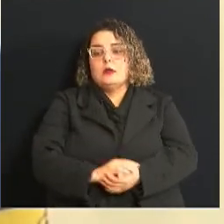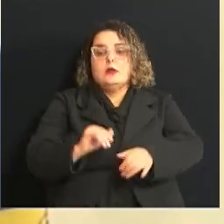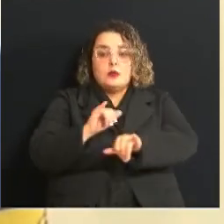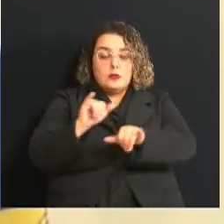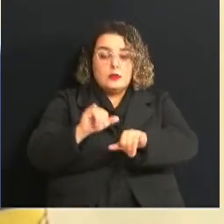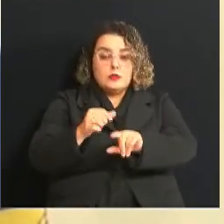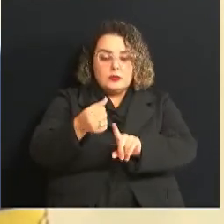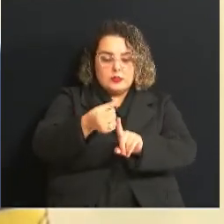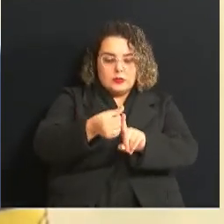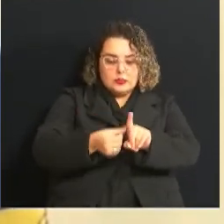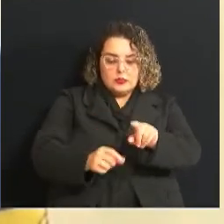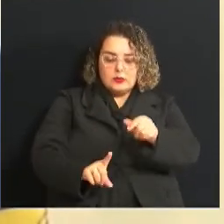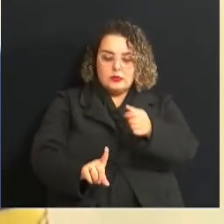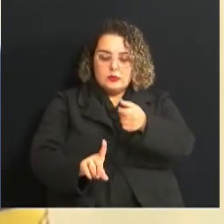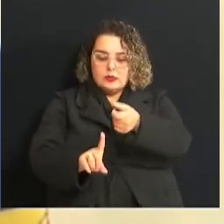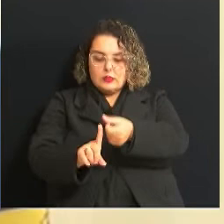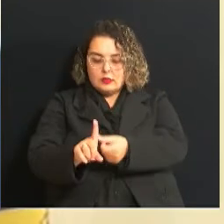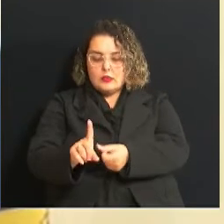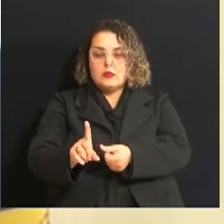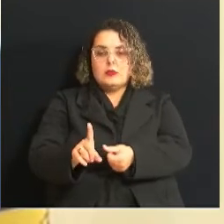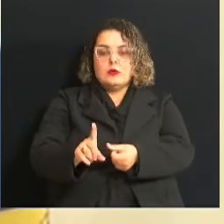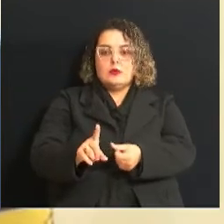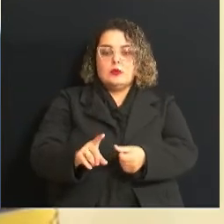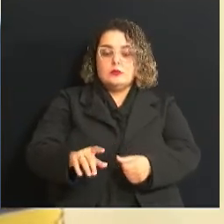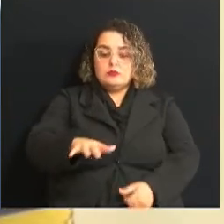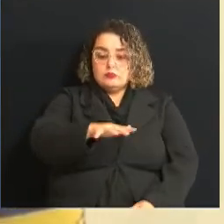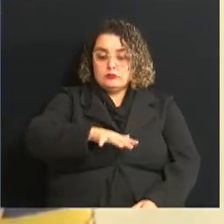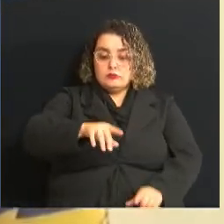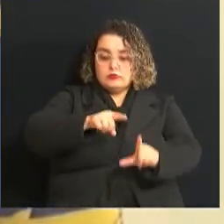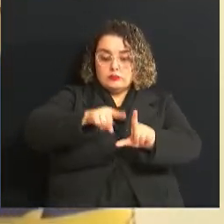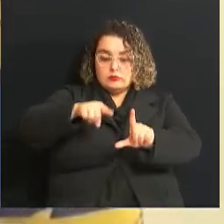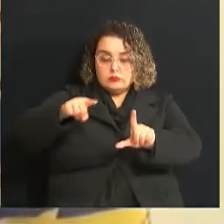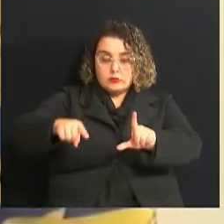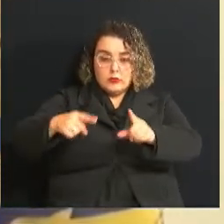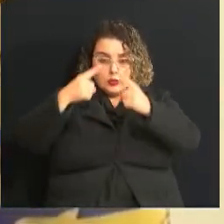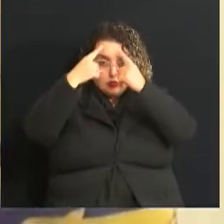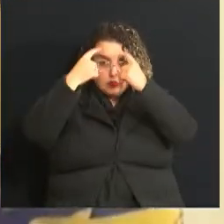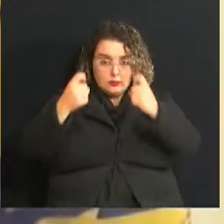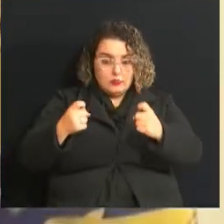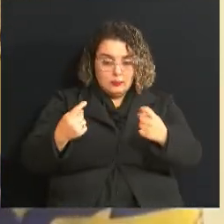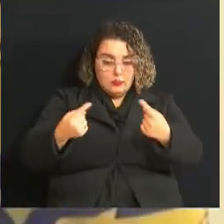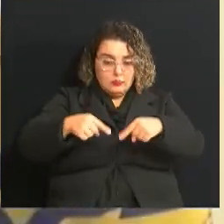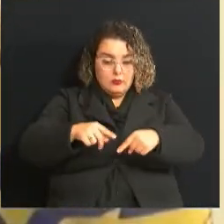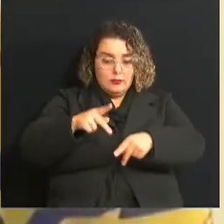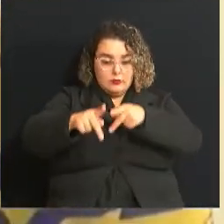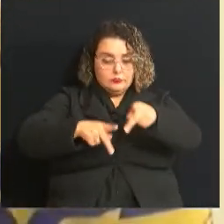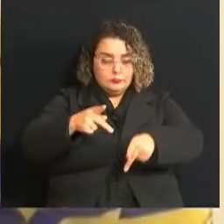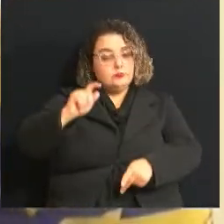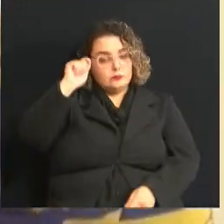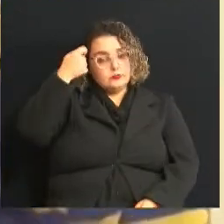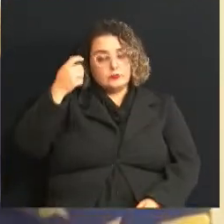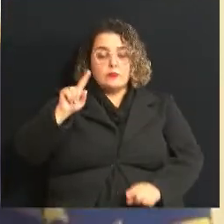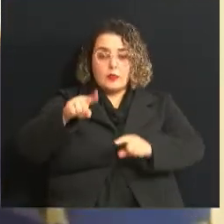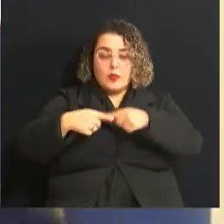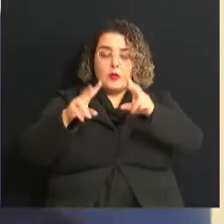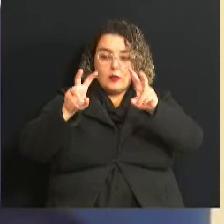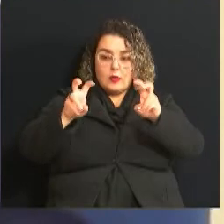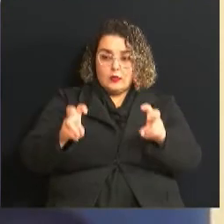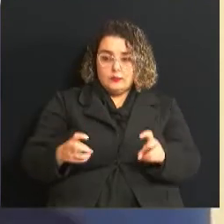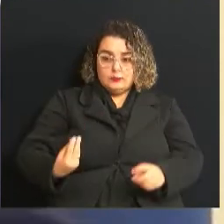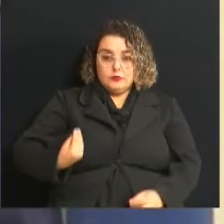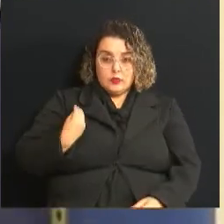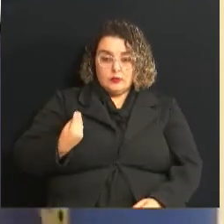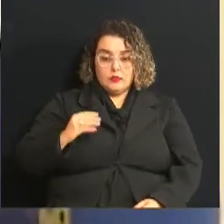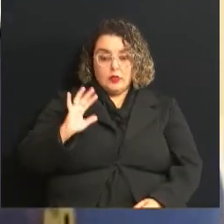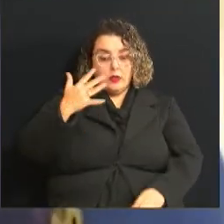semestral dos índices de violência contra a população negra no âmbito do município. Eu acho que também é um outro tema, como eu disse, a vida acontece nas